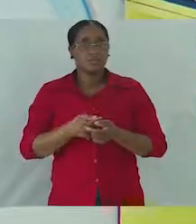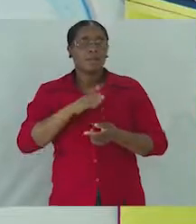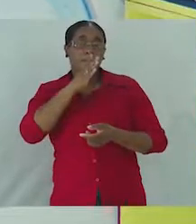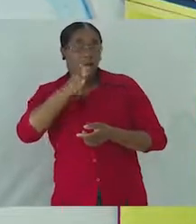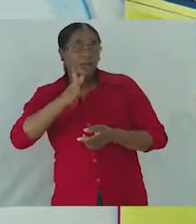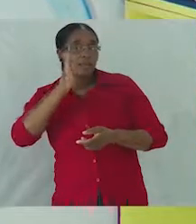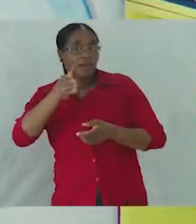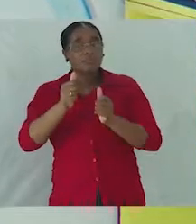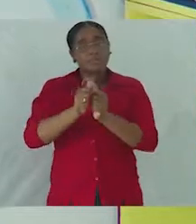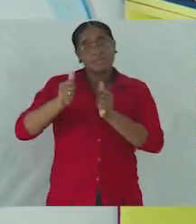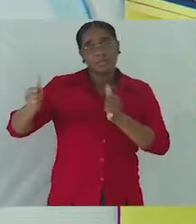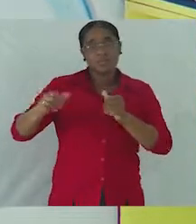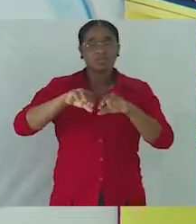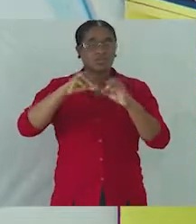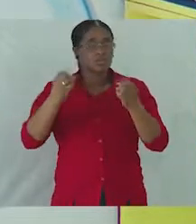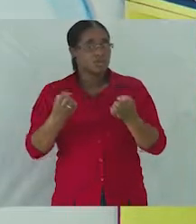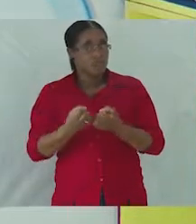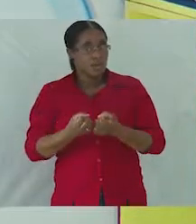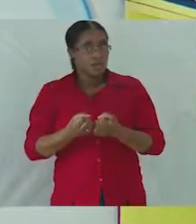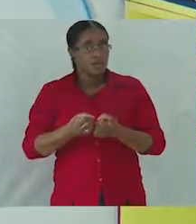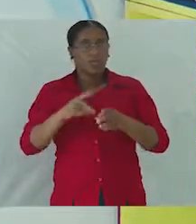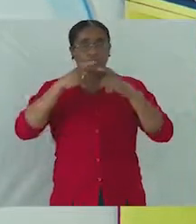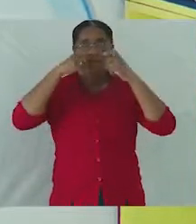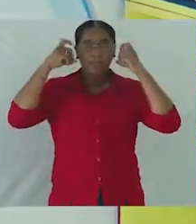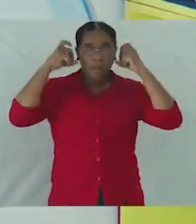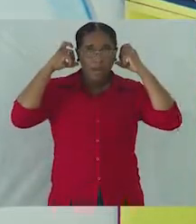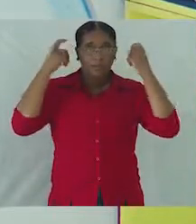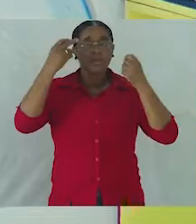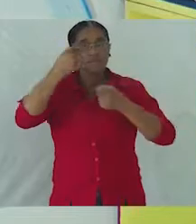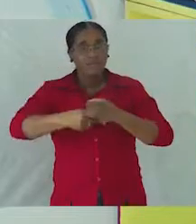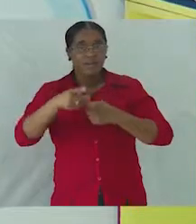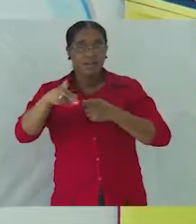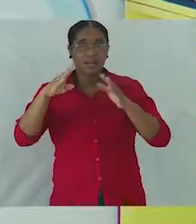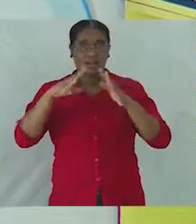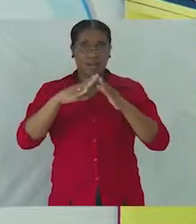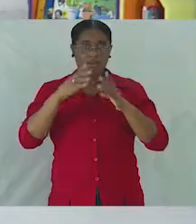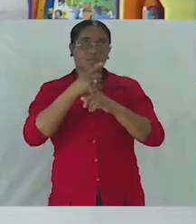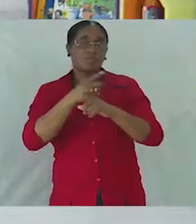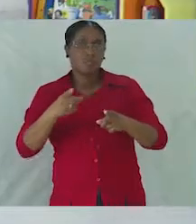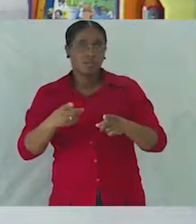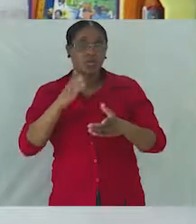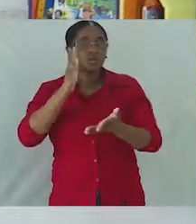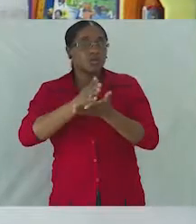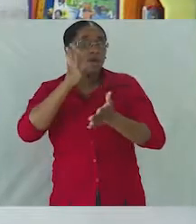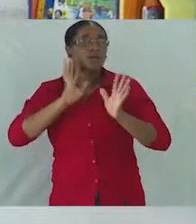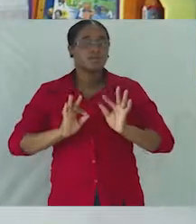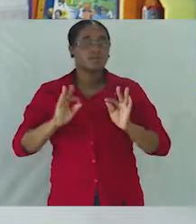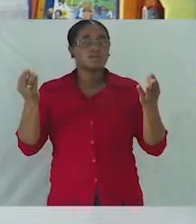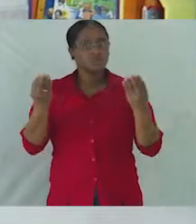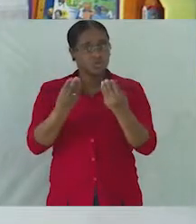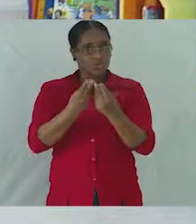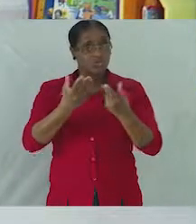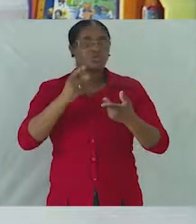praticar o distanciamento social, usar as máscaras e ficar em casa, porque só assim e